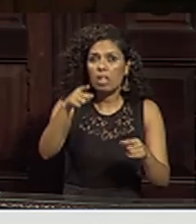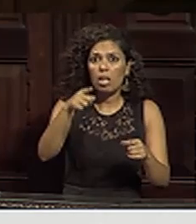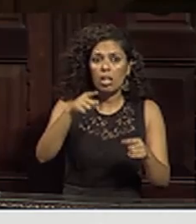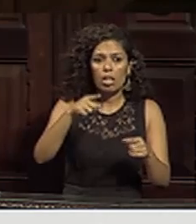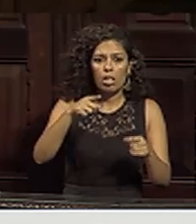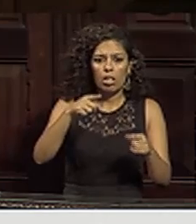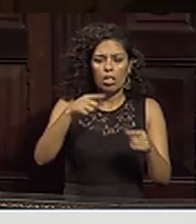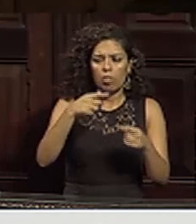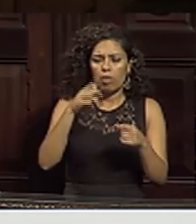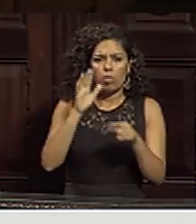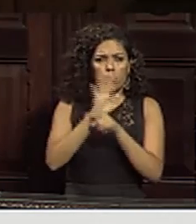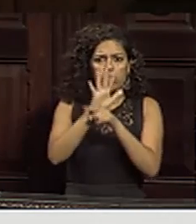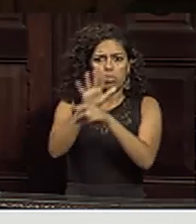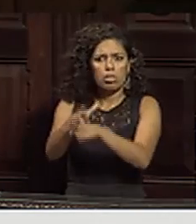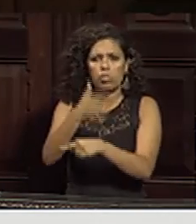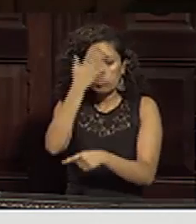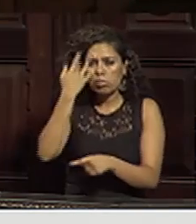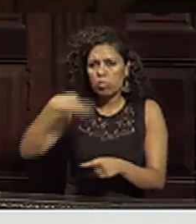felizmente,